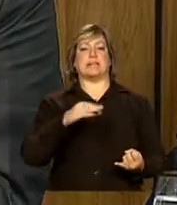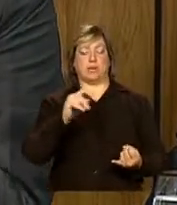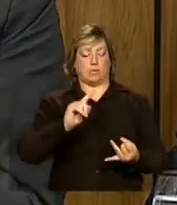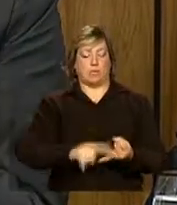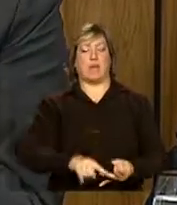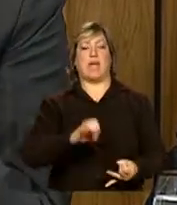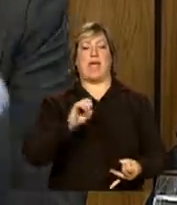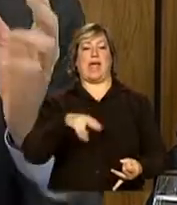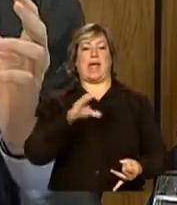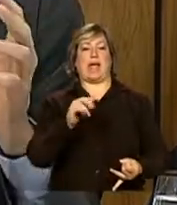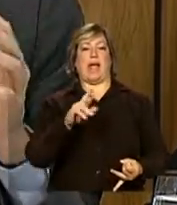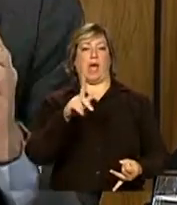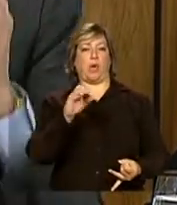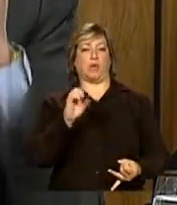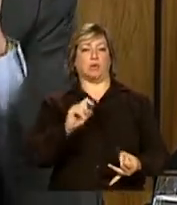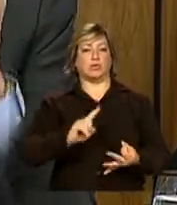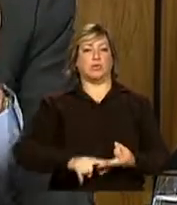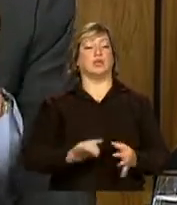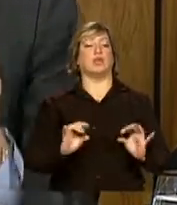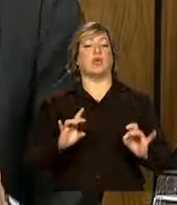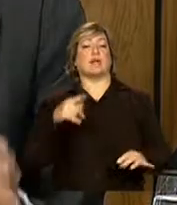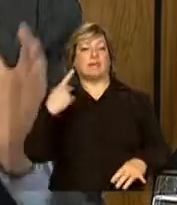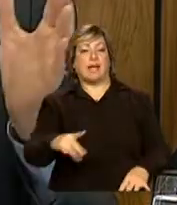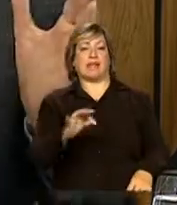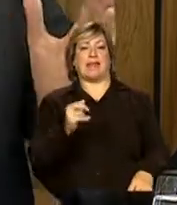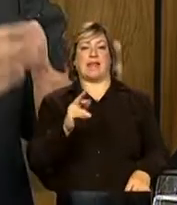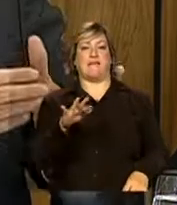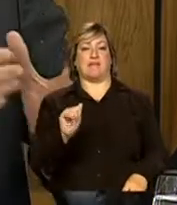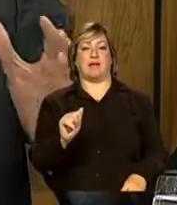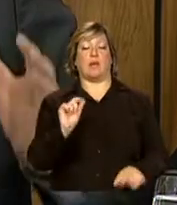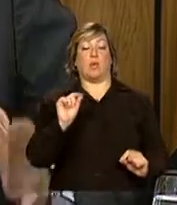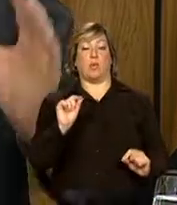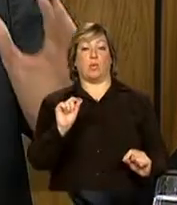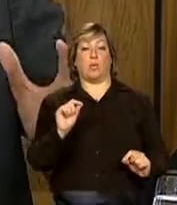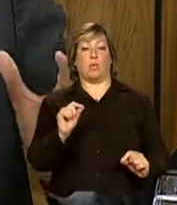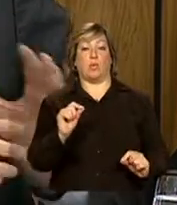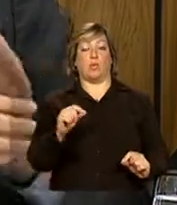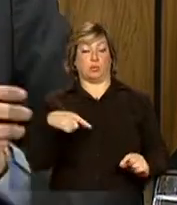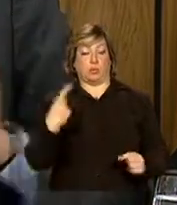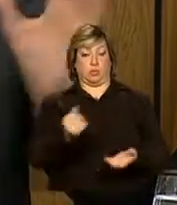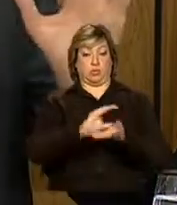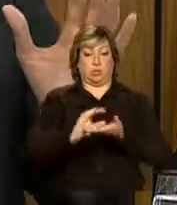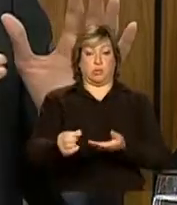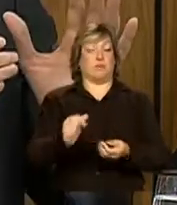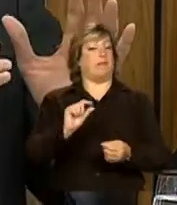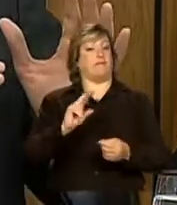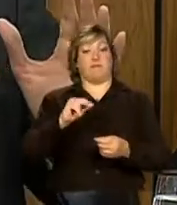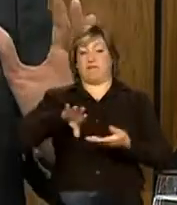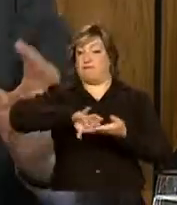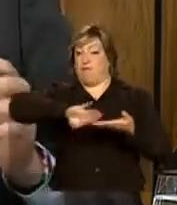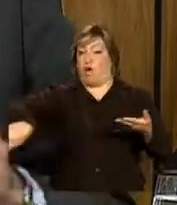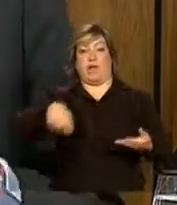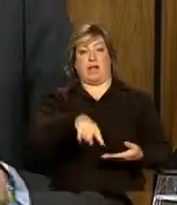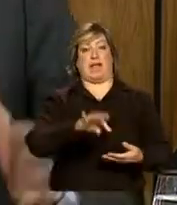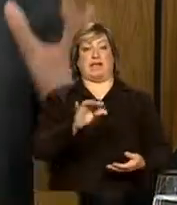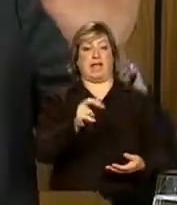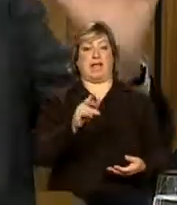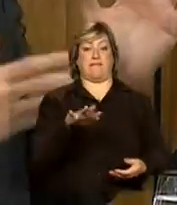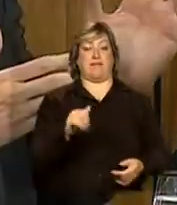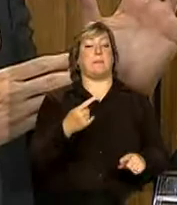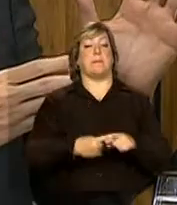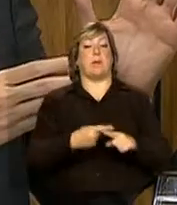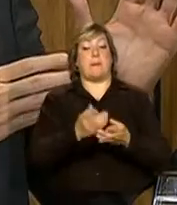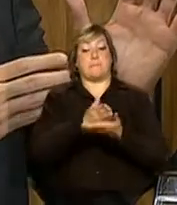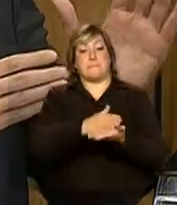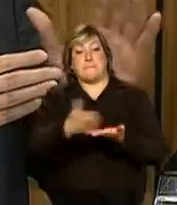né, da tarifa. A parte de remuneração do investimento vai sair fora da tarifa, porque